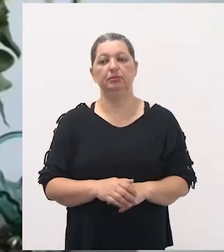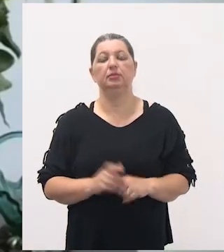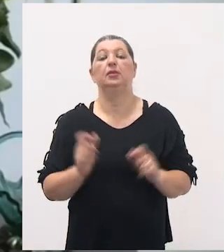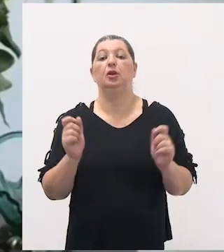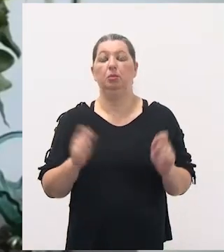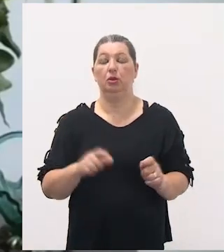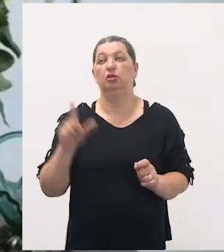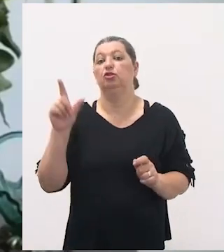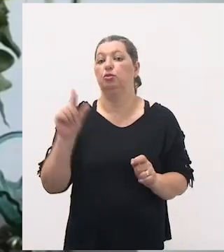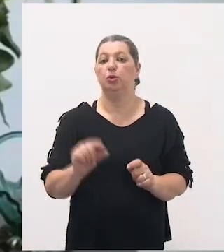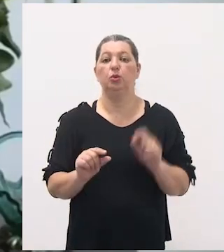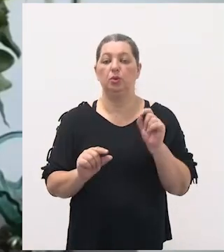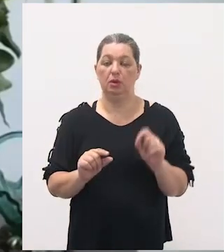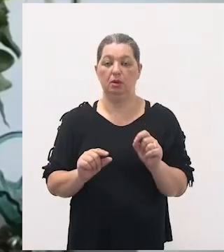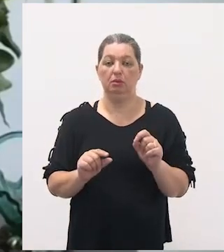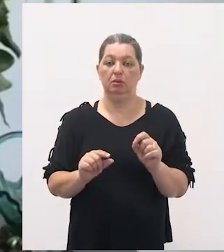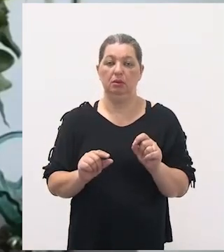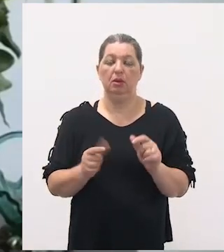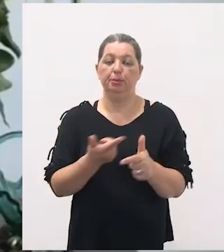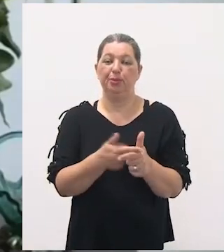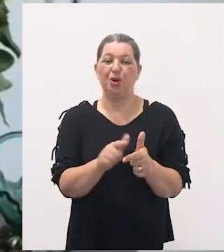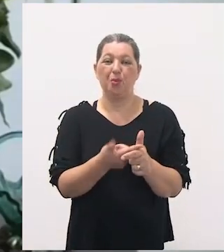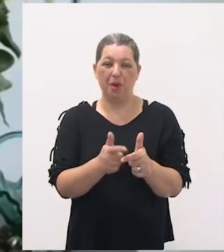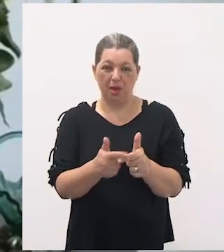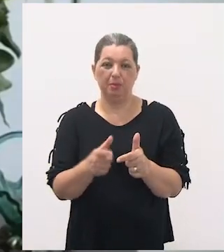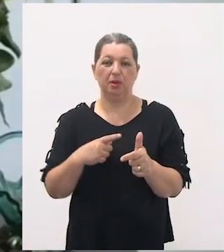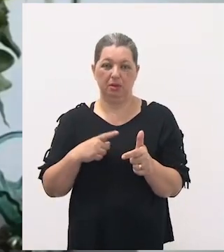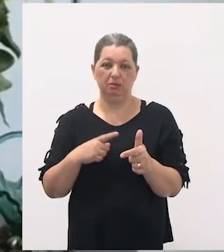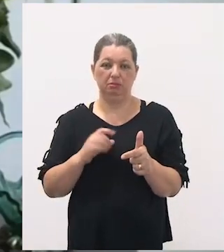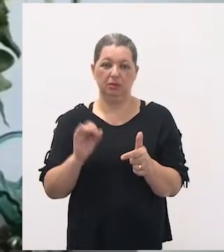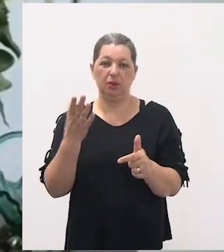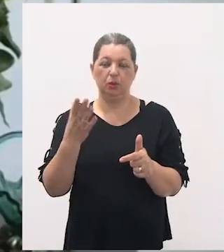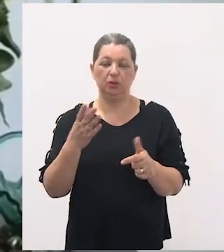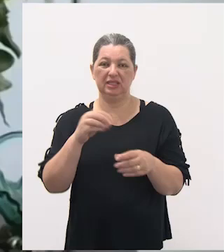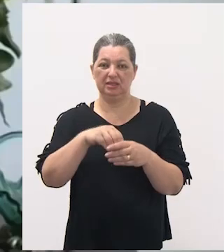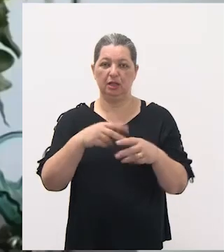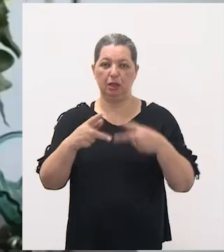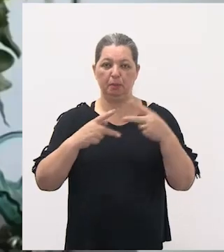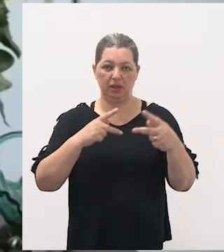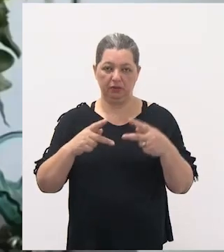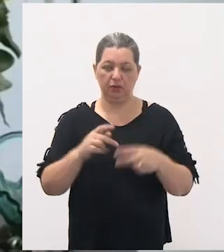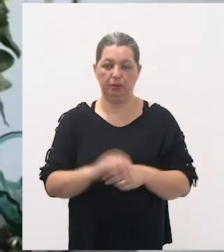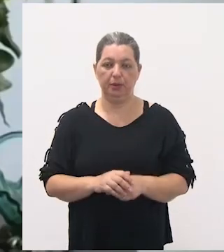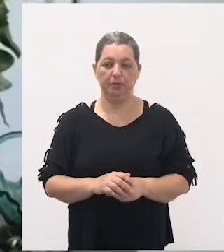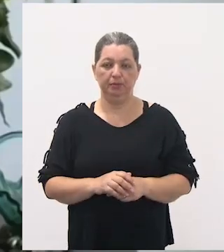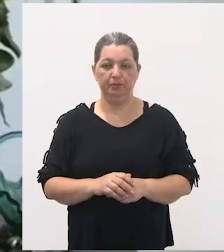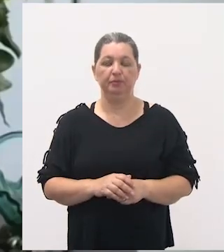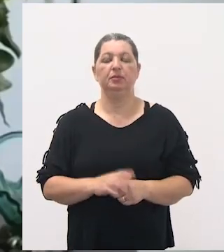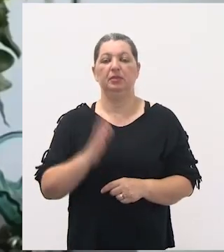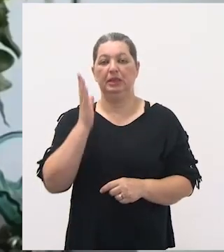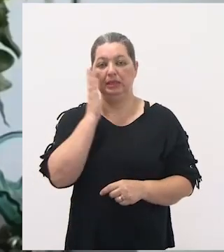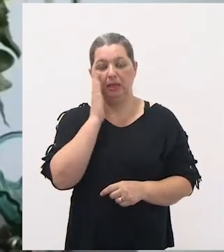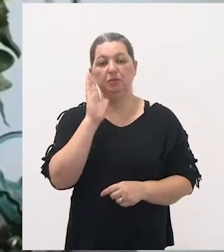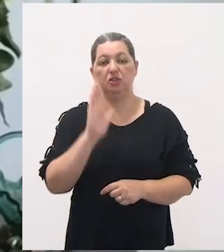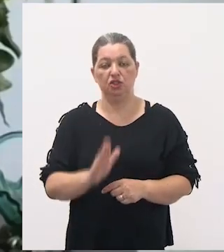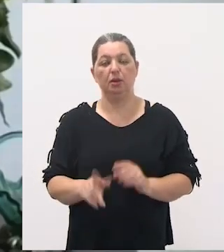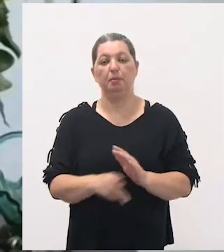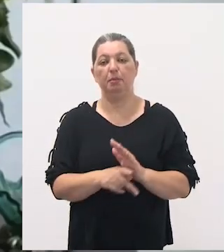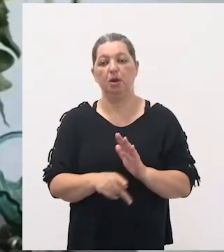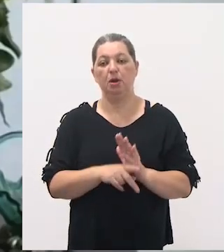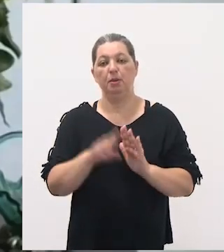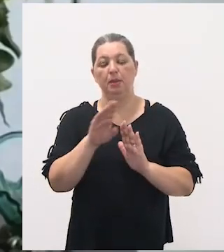diminuir o quanto antes esses problemas que estão ocorrendo. Vocês sabem, como a Tati falou, é um grande programa